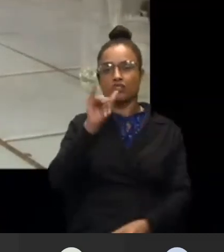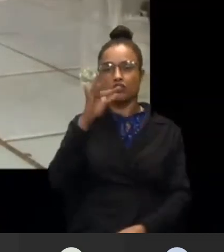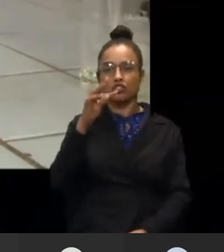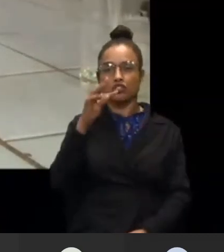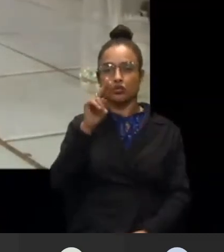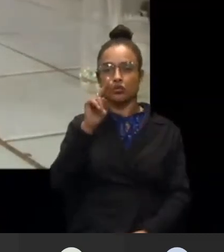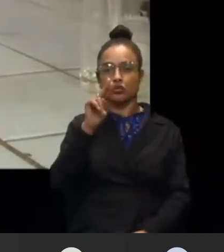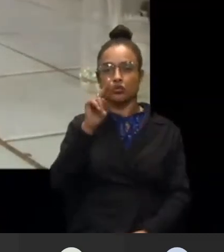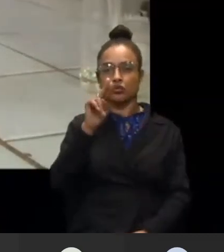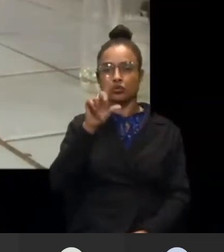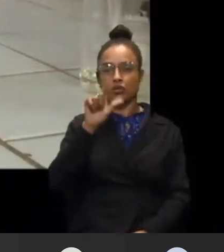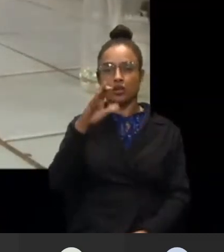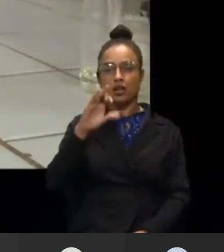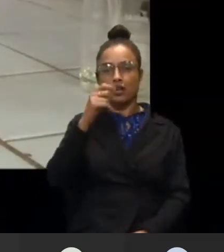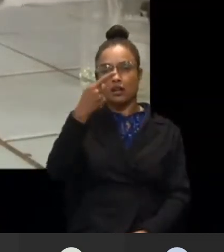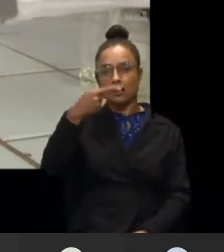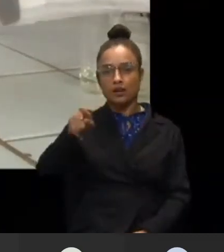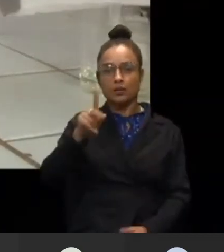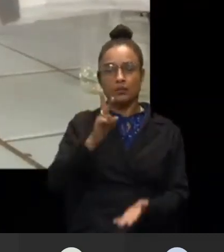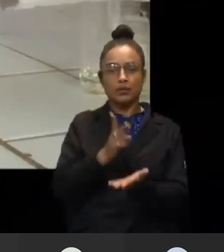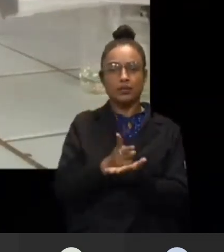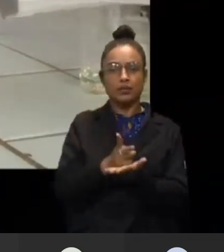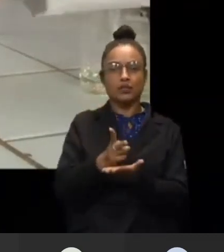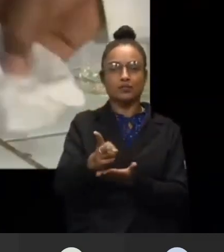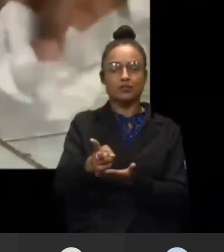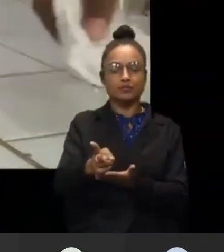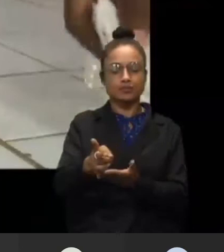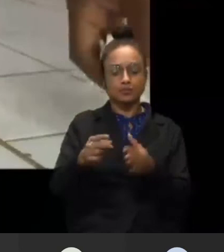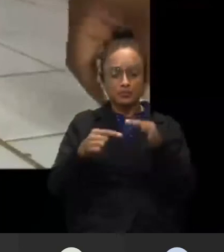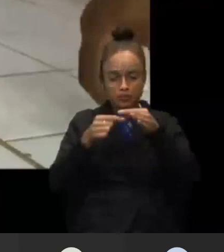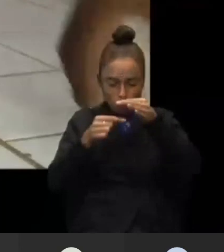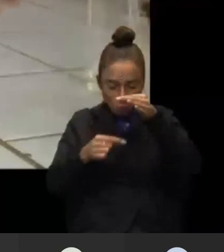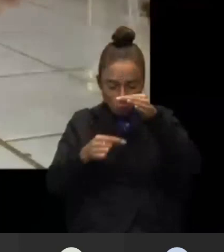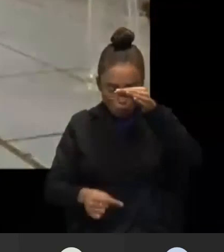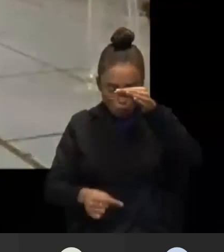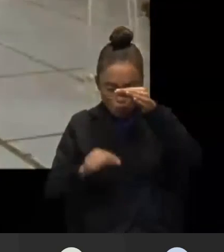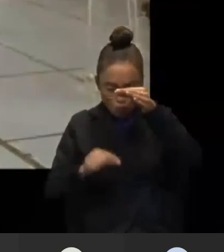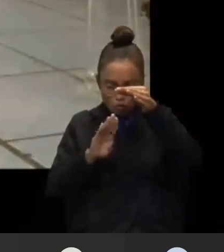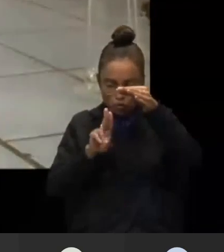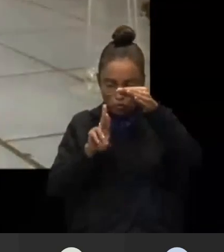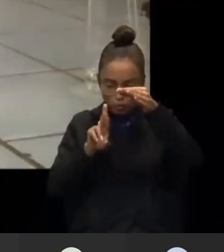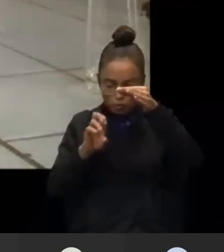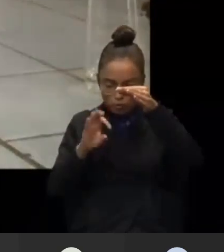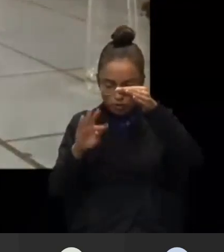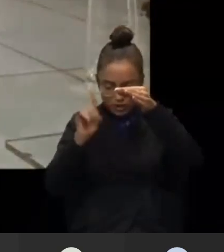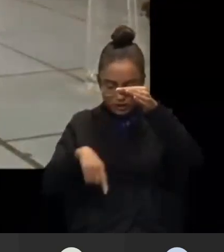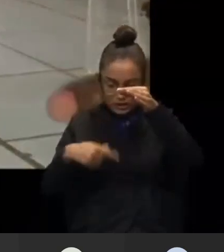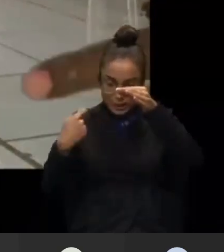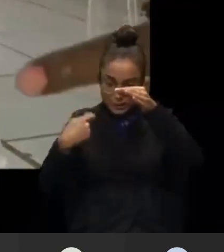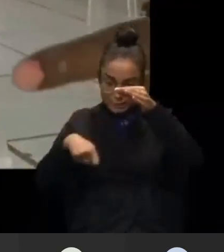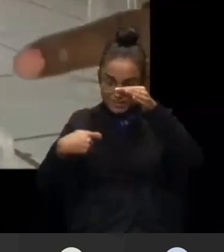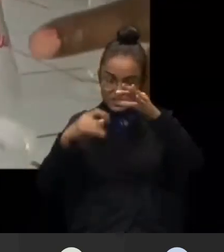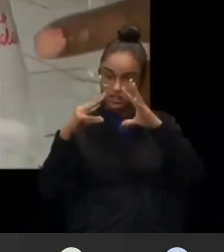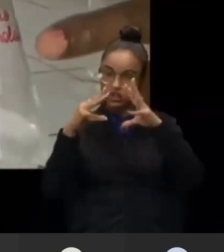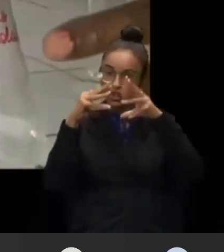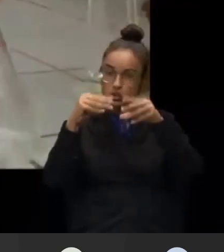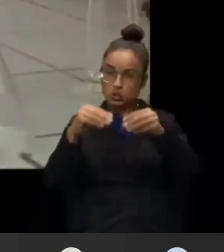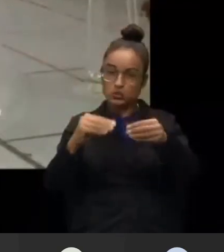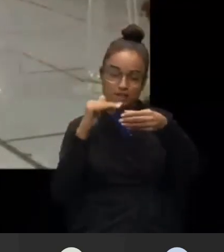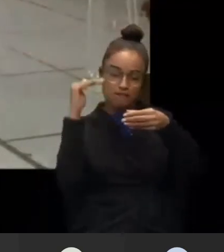para você que a bureta tem que estar ela tem que estar completa, tanto na parte inferior como